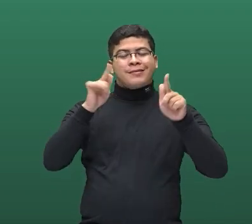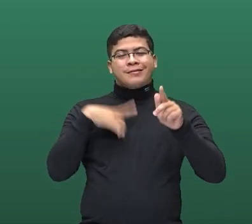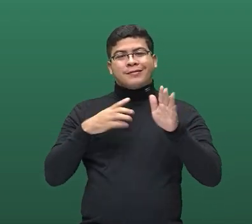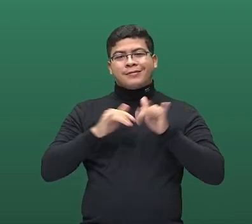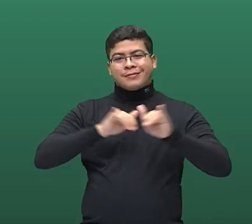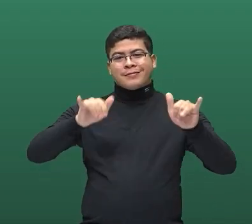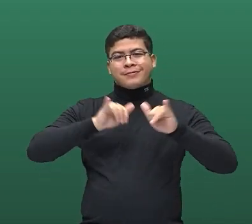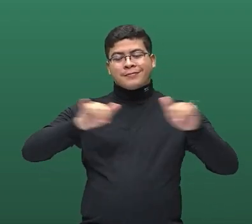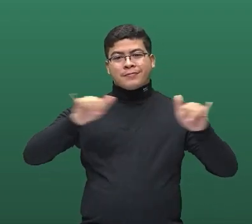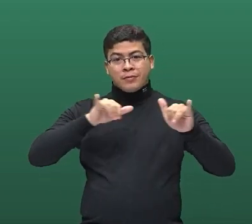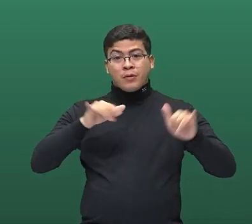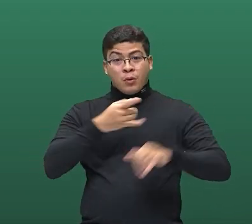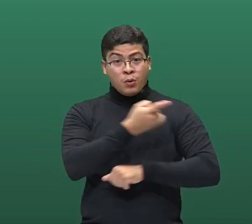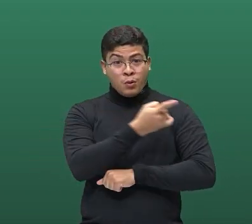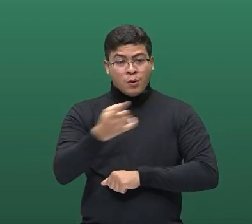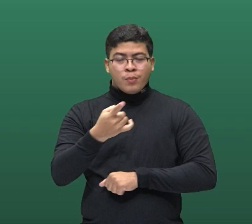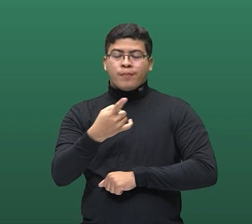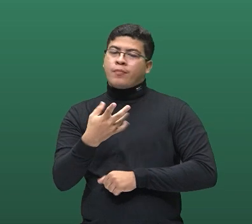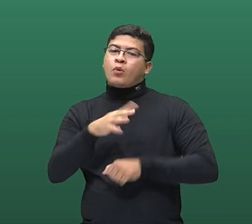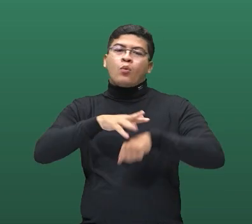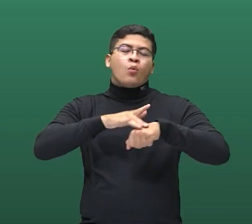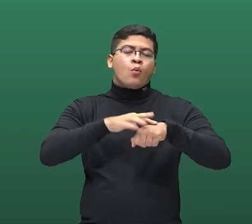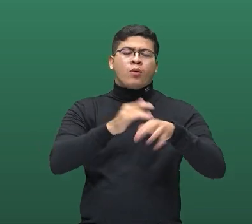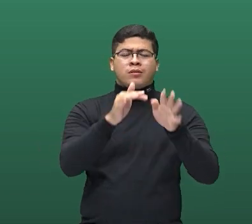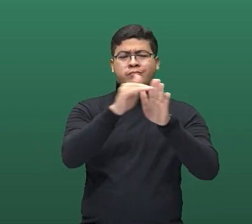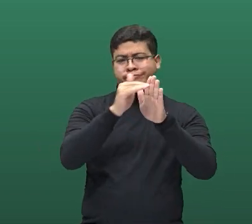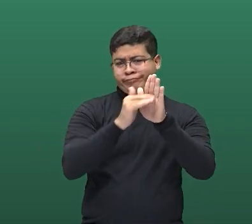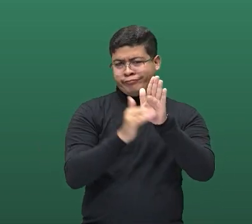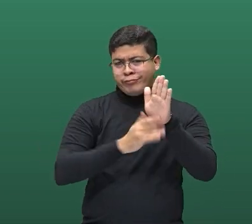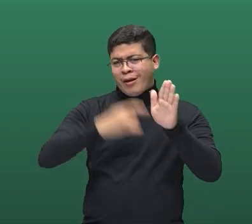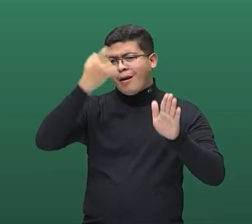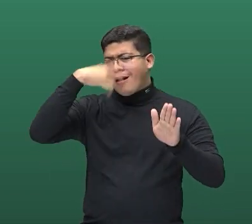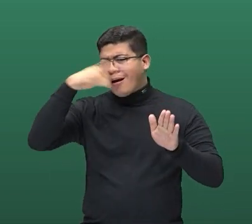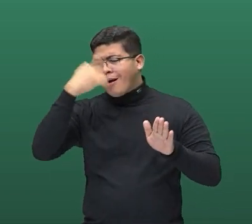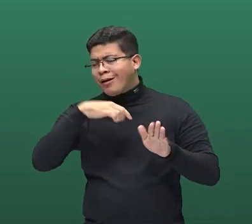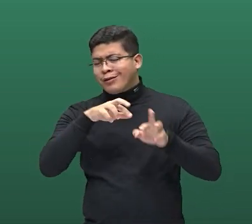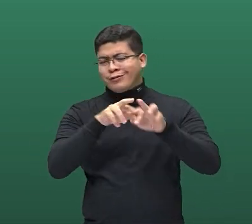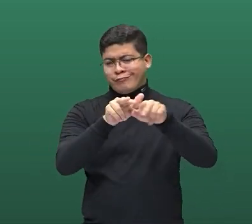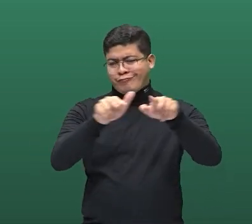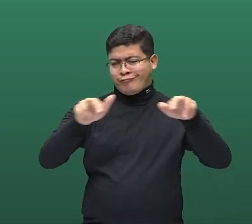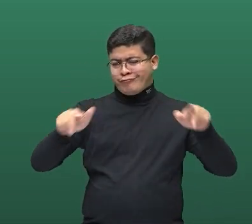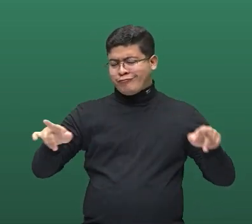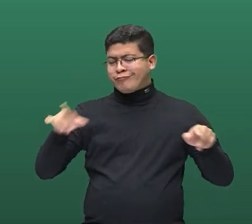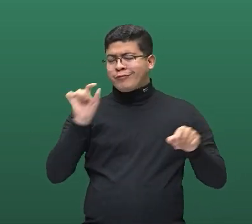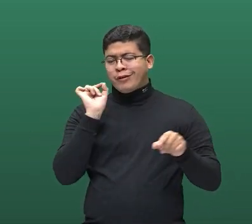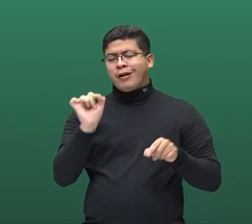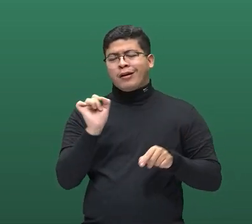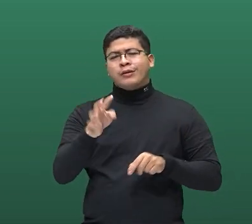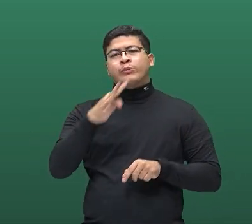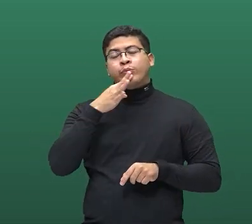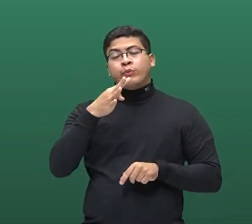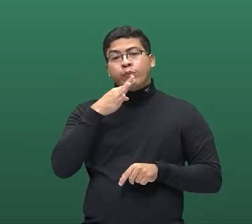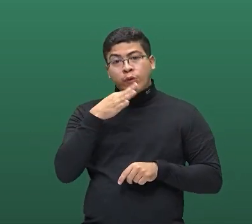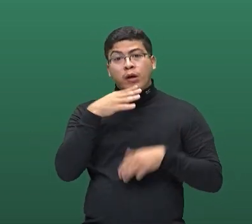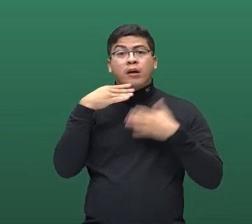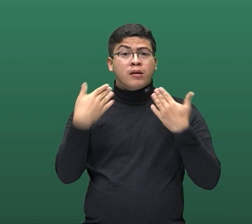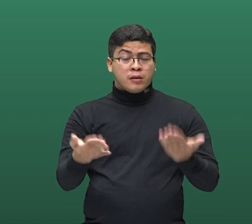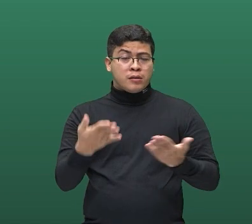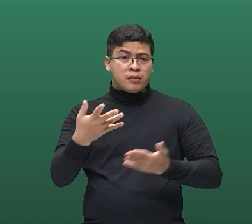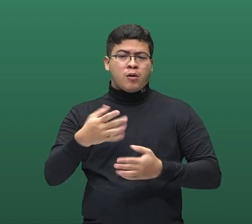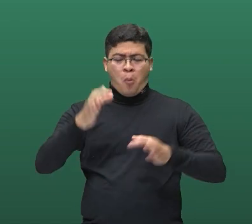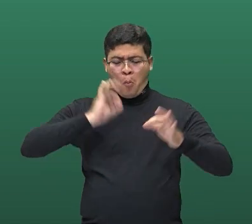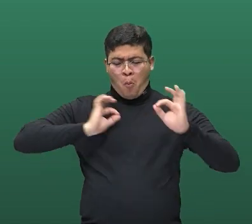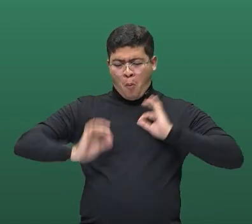vacinação. Doenças como tétano, gripe, difteria, coqueluche, hepatite B,